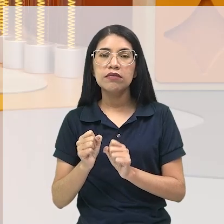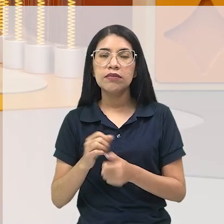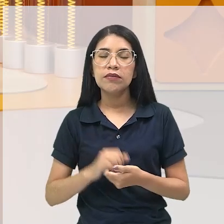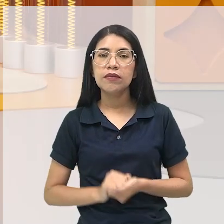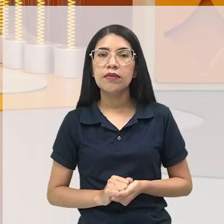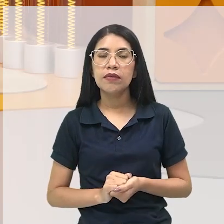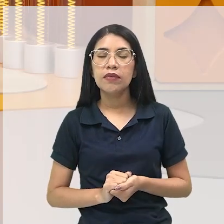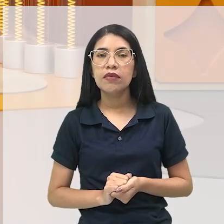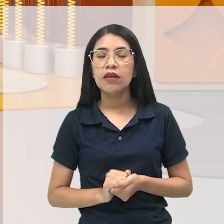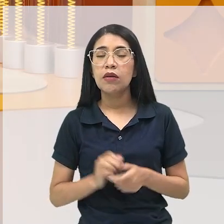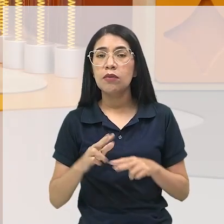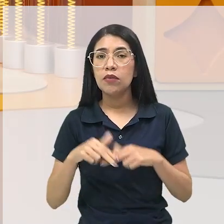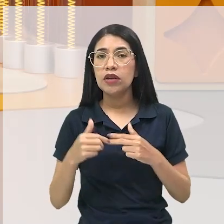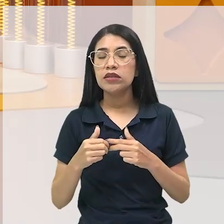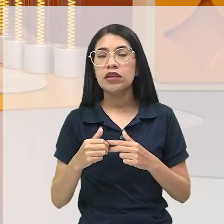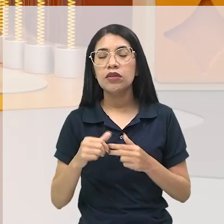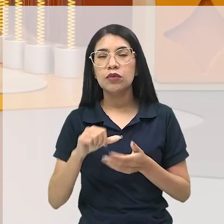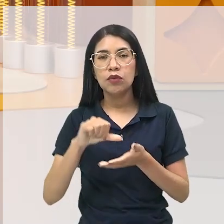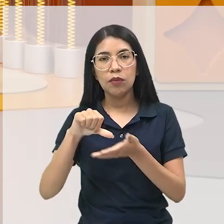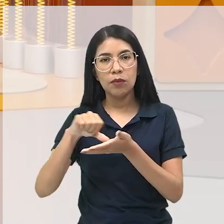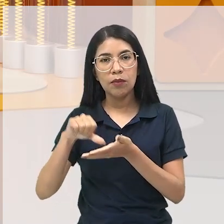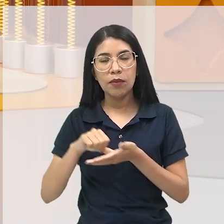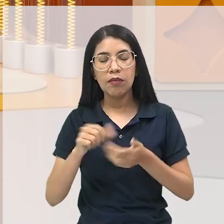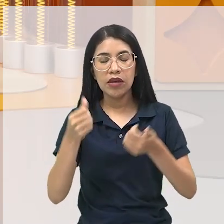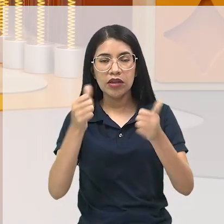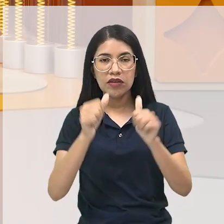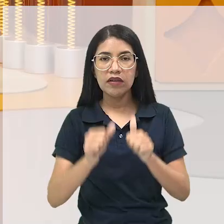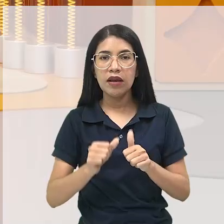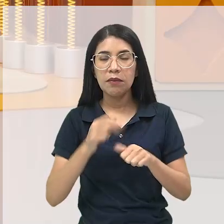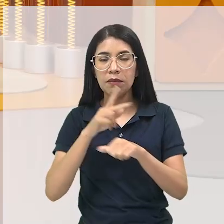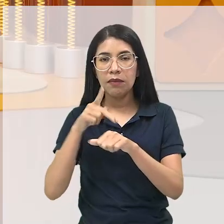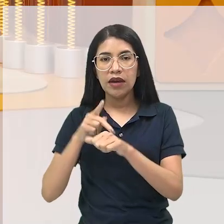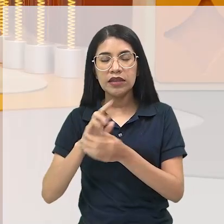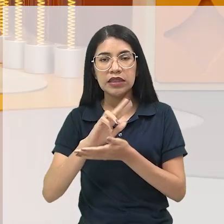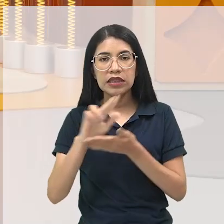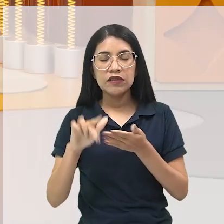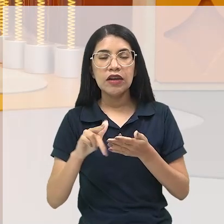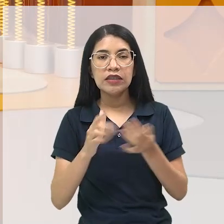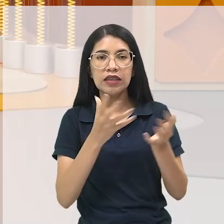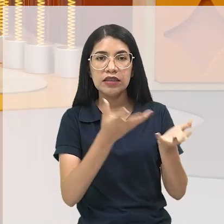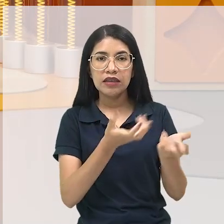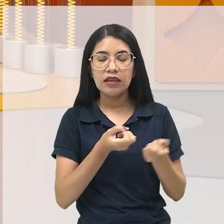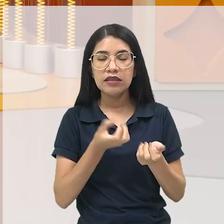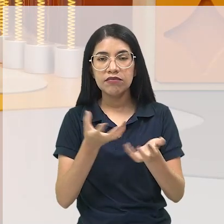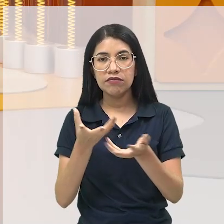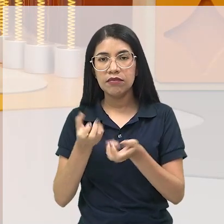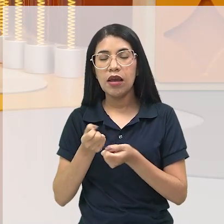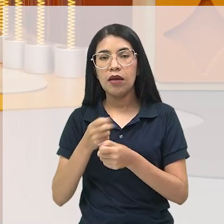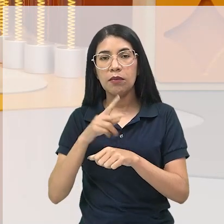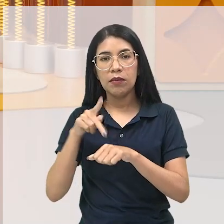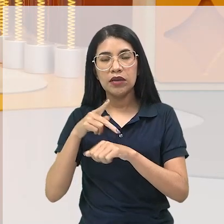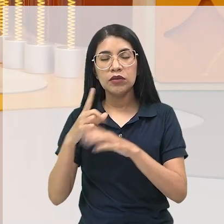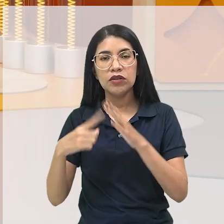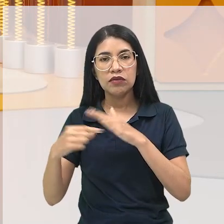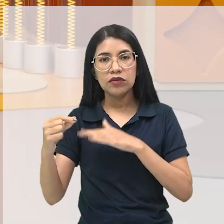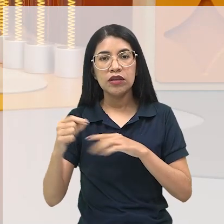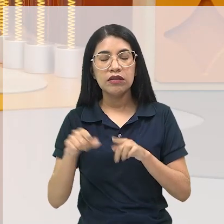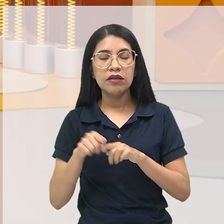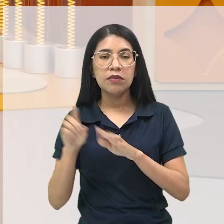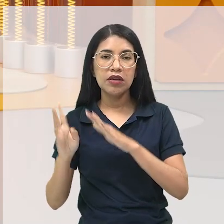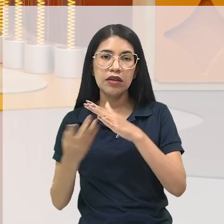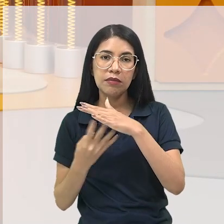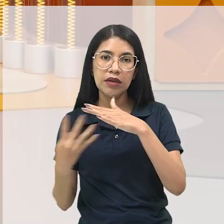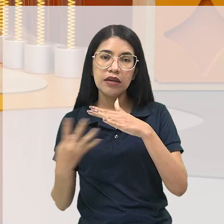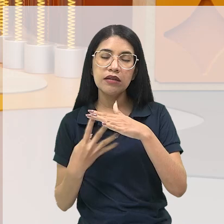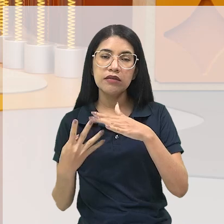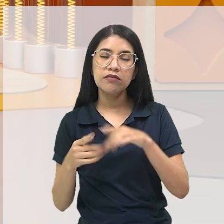que ao longo, né, dos mapas que a gente analisa, vários países acabam recebendo pessoas estrangeiras, né, pessoas que são imigrantes,